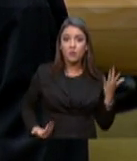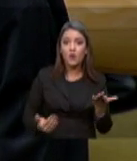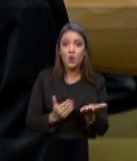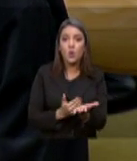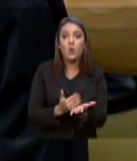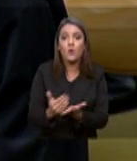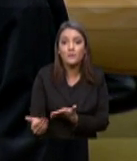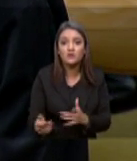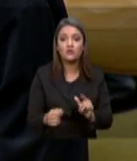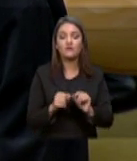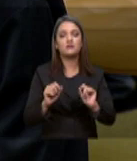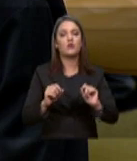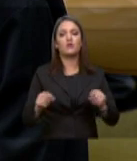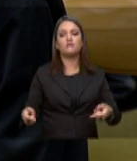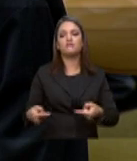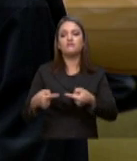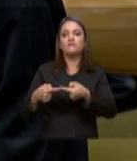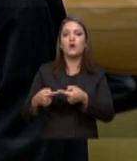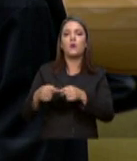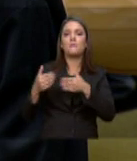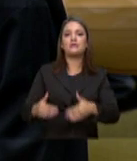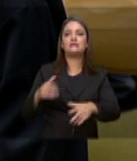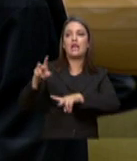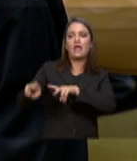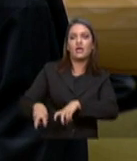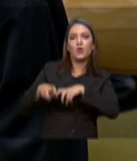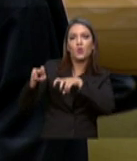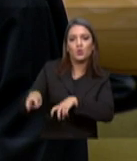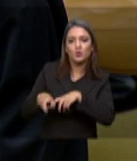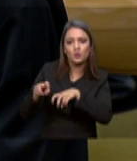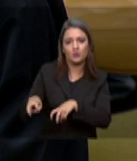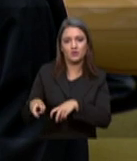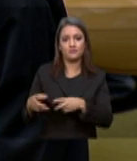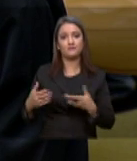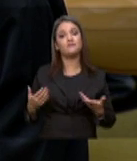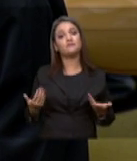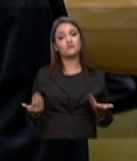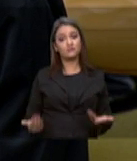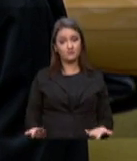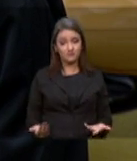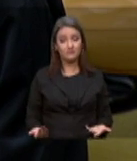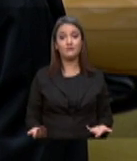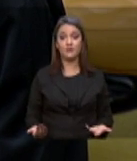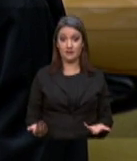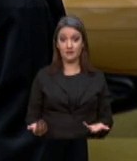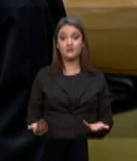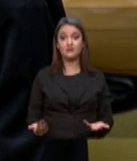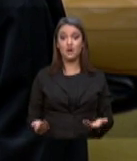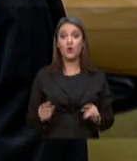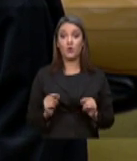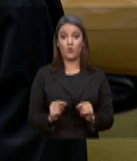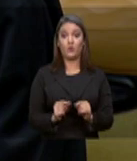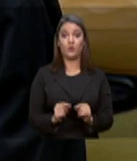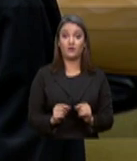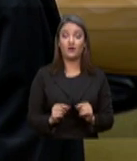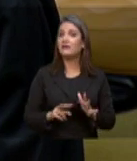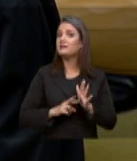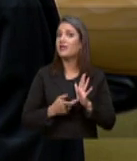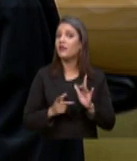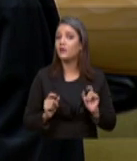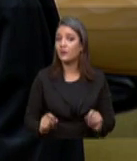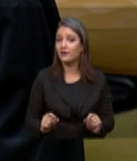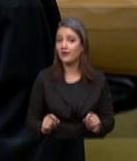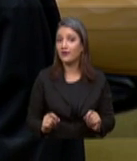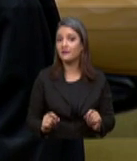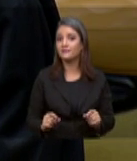em articulação com o Ministério da Agricultura, Pecuária e Abastecimento. Na pauta, julgamento conjunto, a DPF 760 e a DO 54. Isso significa